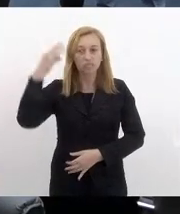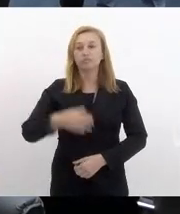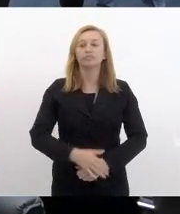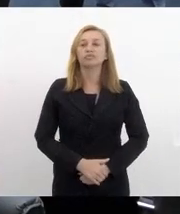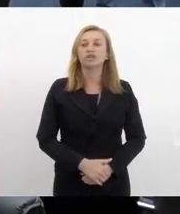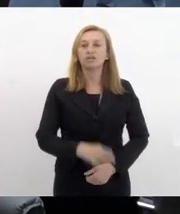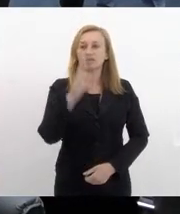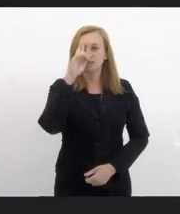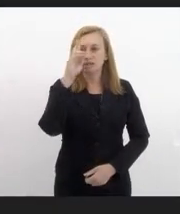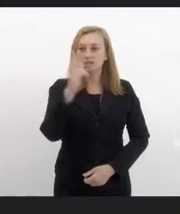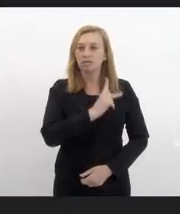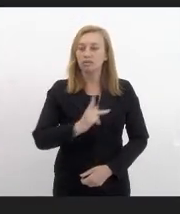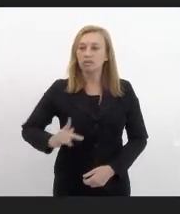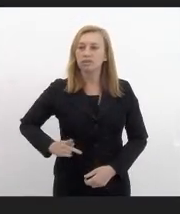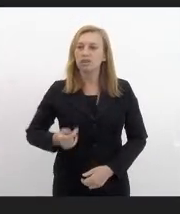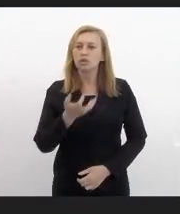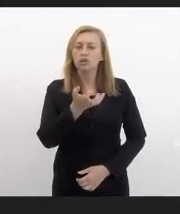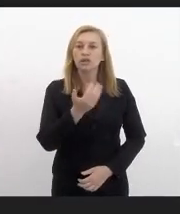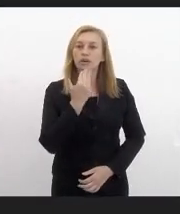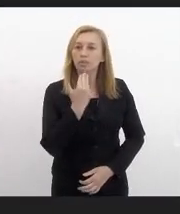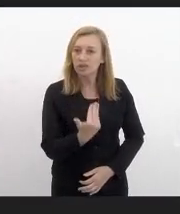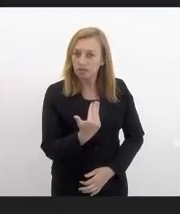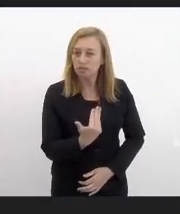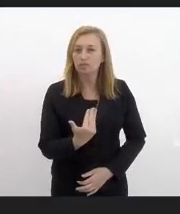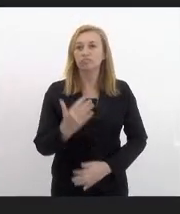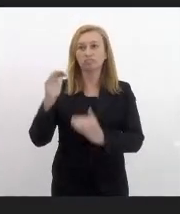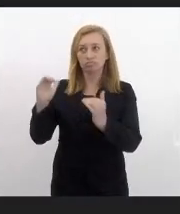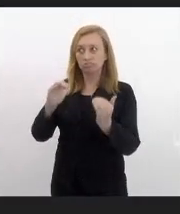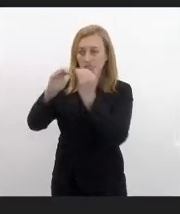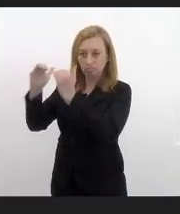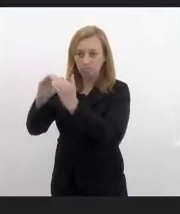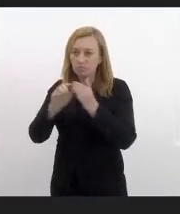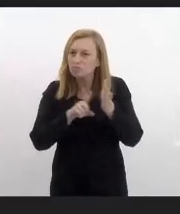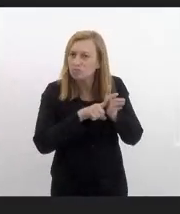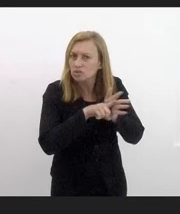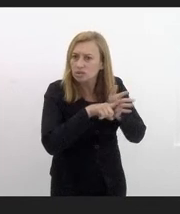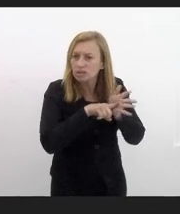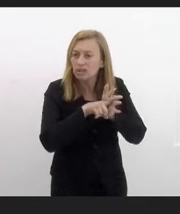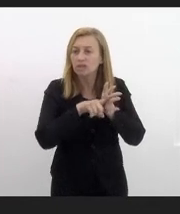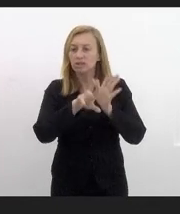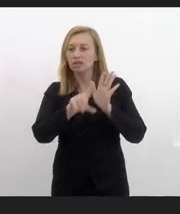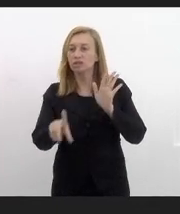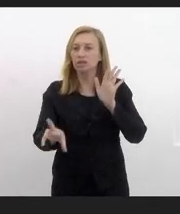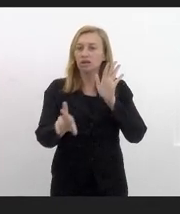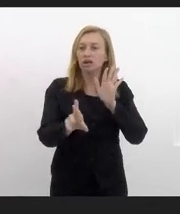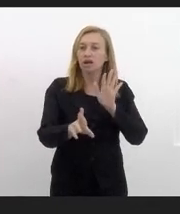Senhora Presidente, eu queria solicitar à Vossa Excelência uma análise a respeito da lei